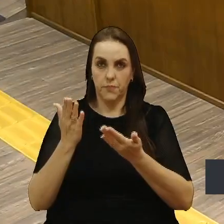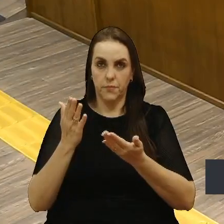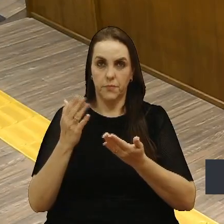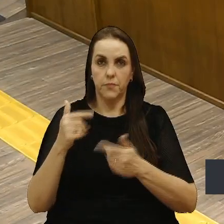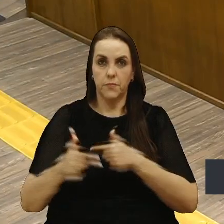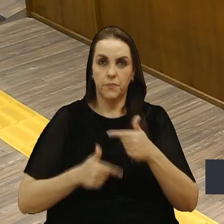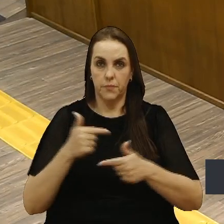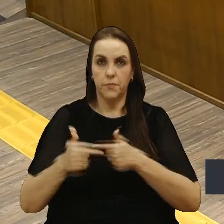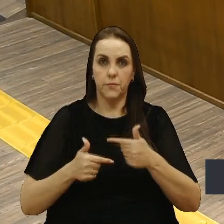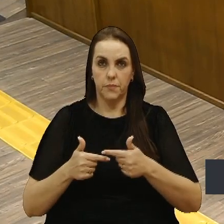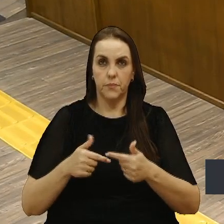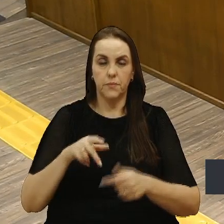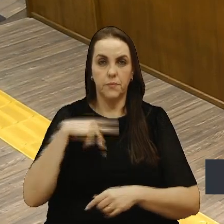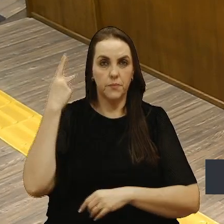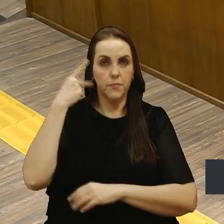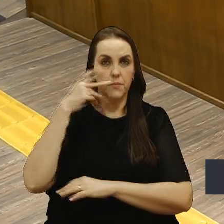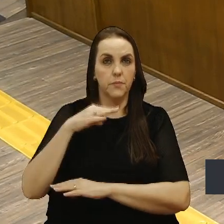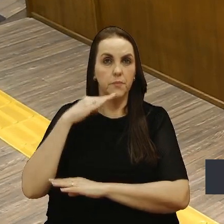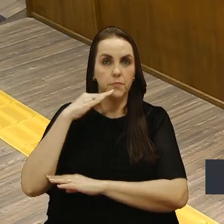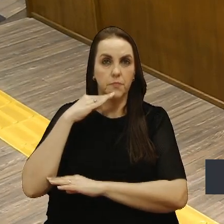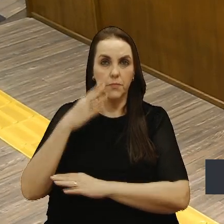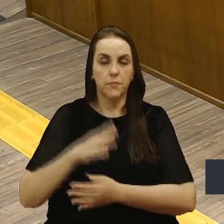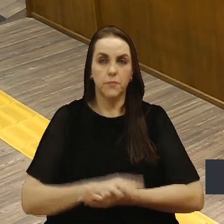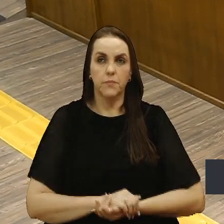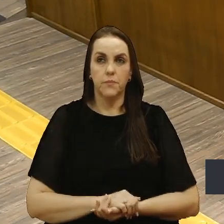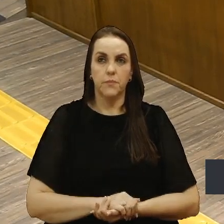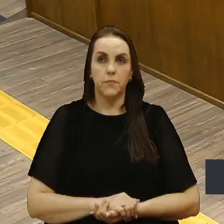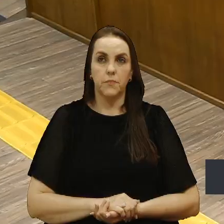trabalhos ao vereador Bortola.